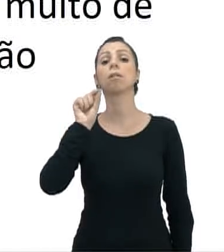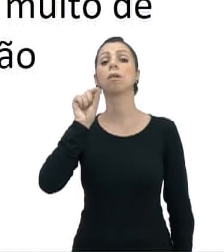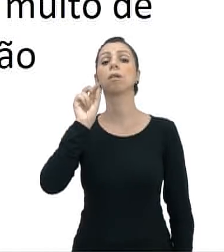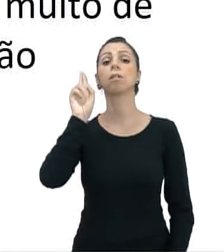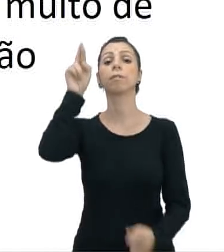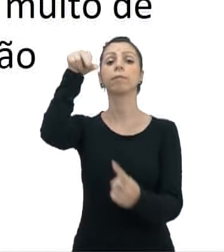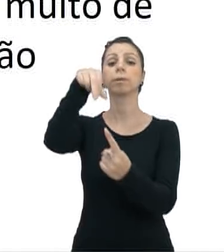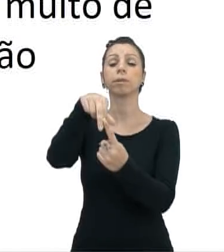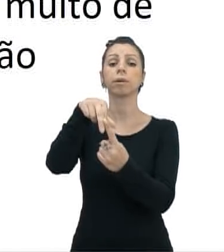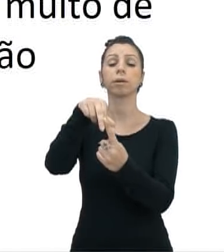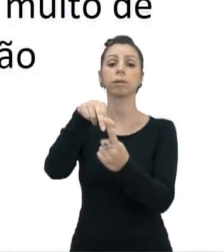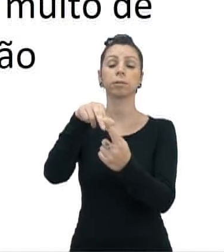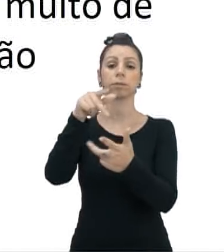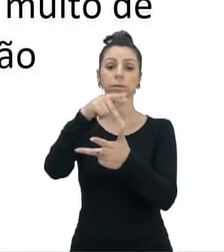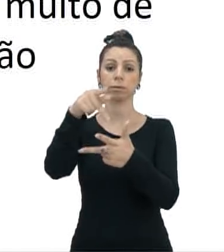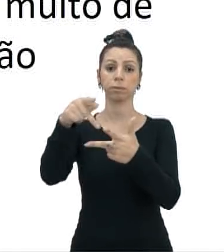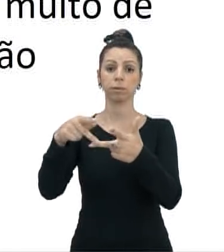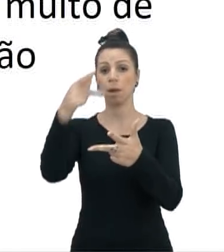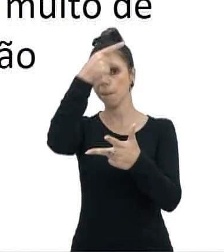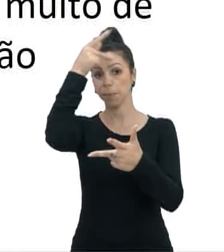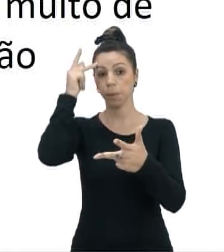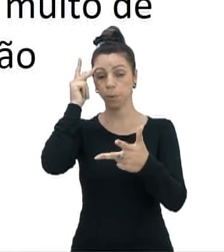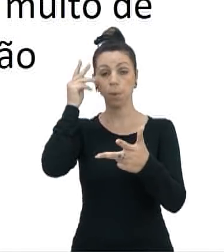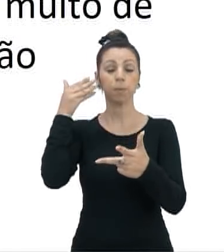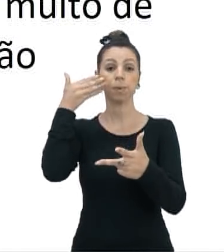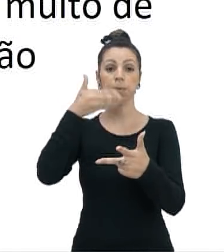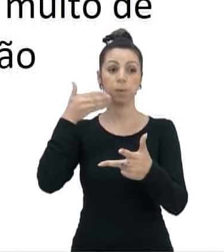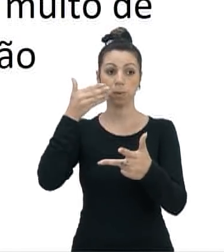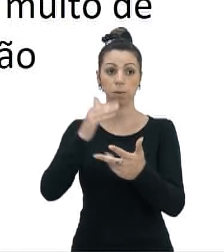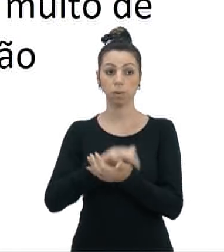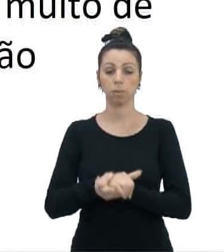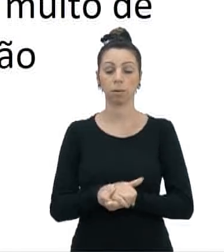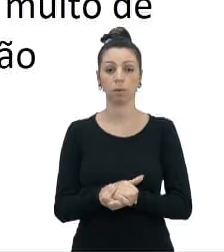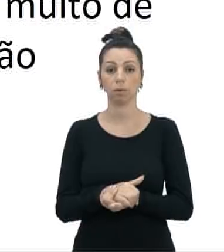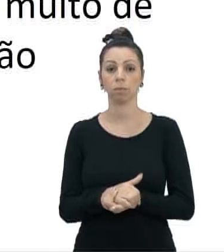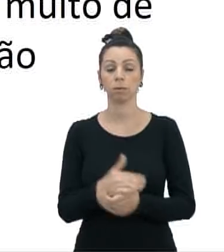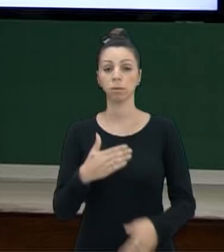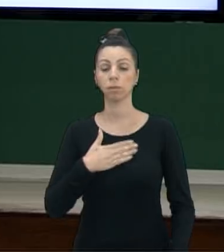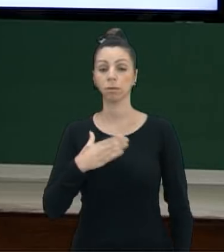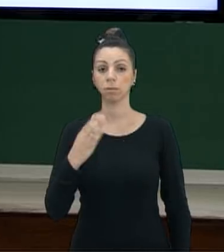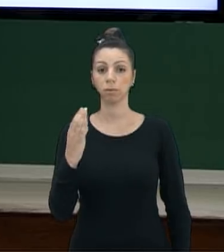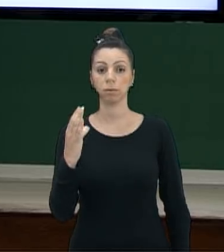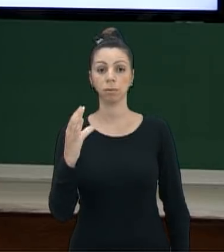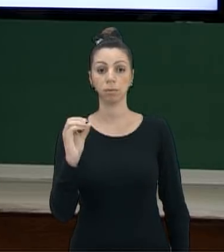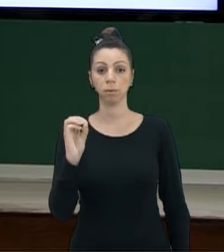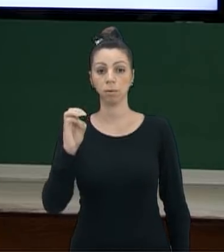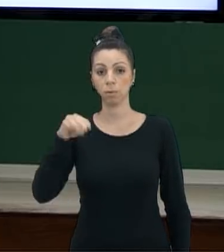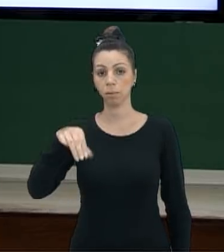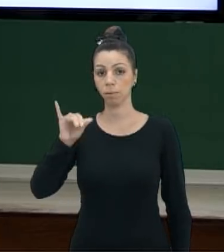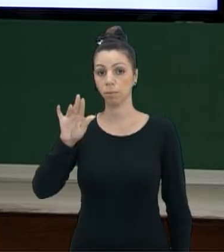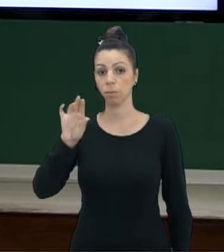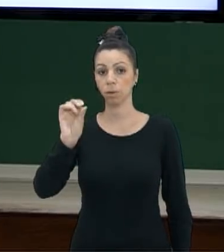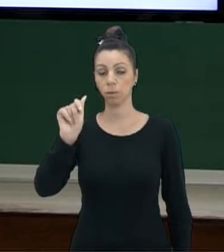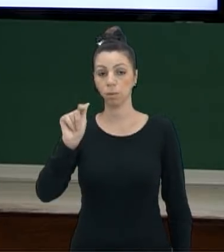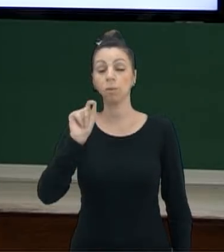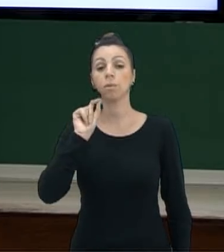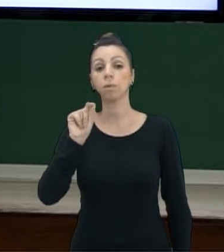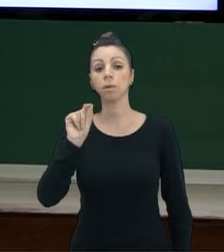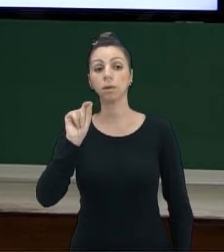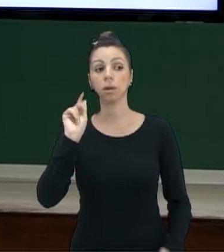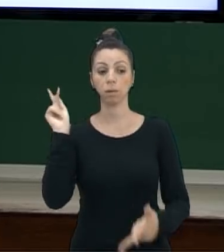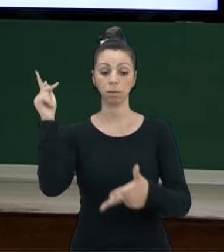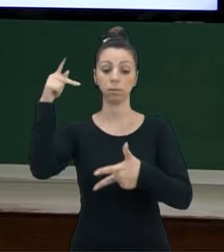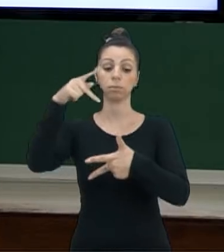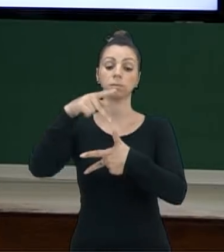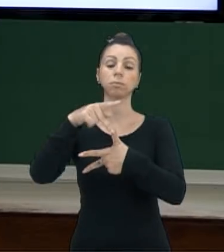o comigo, vocês possivelmente conhecem, né? Ele vai se fazer a referência à primeira pessoa, comigo,